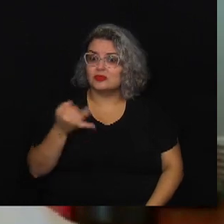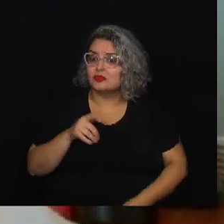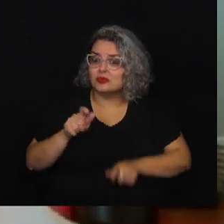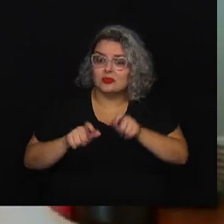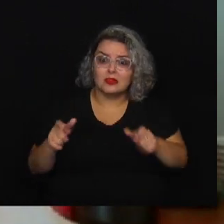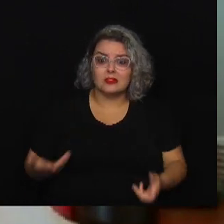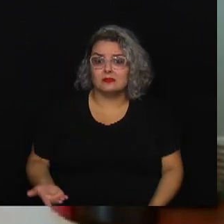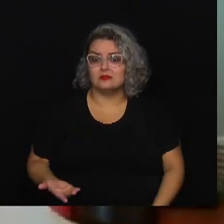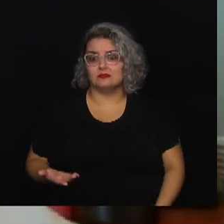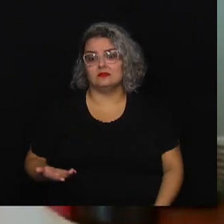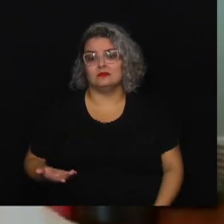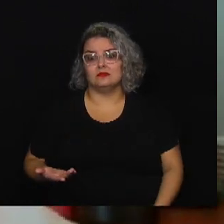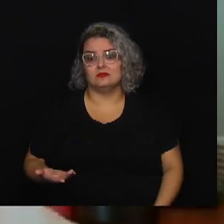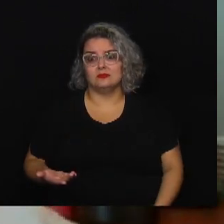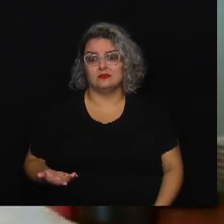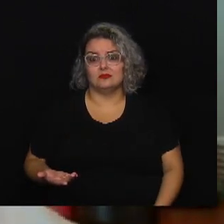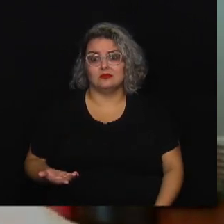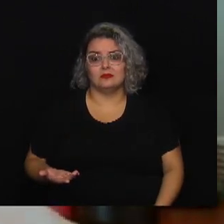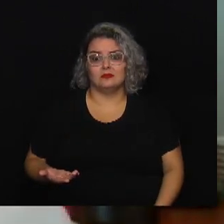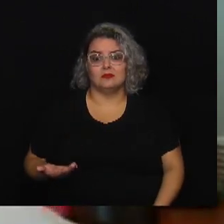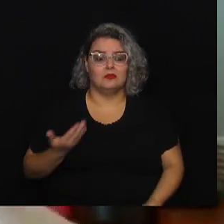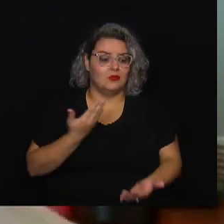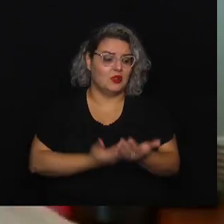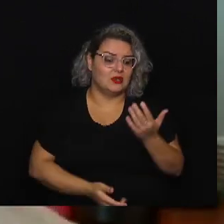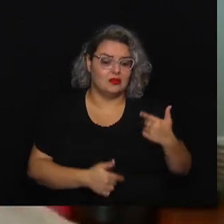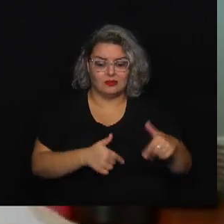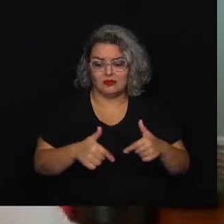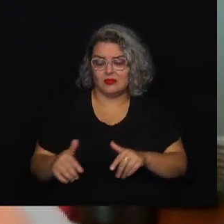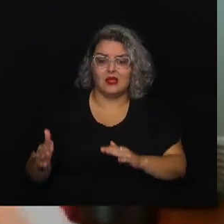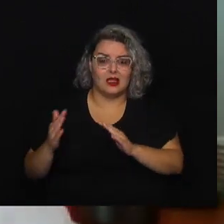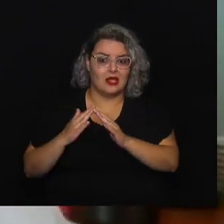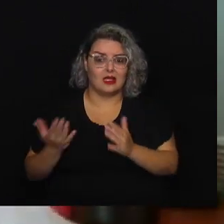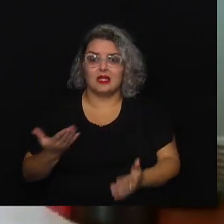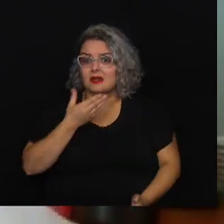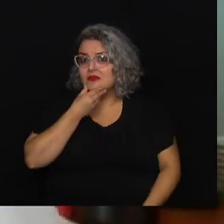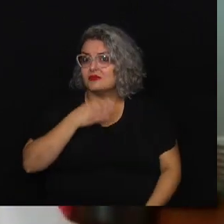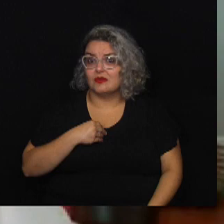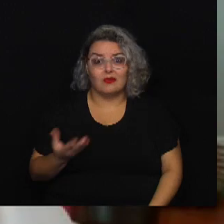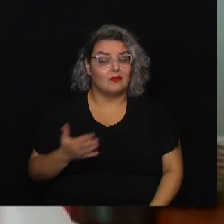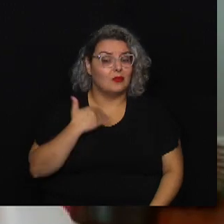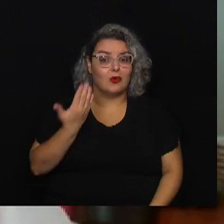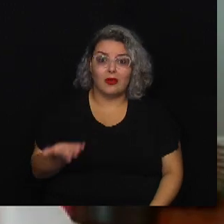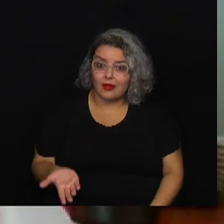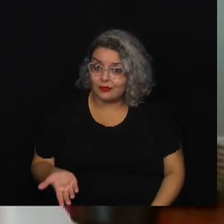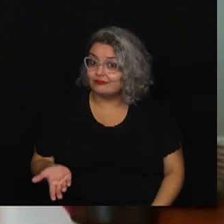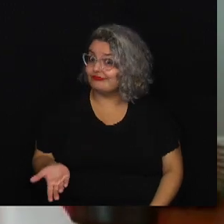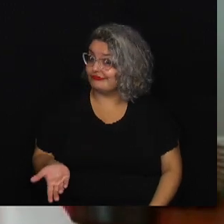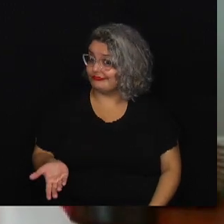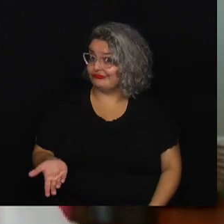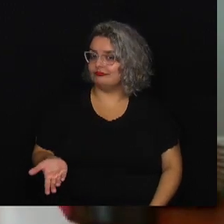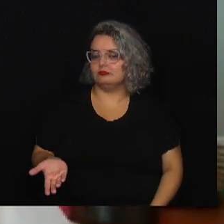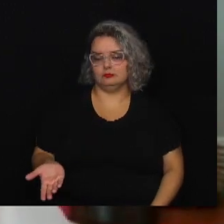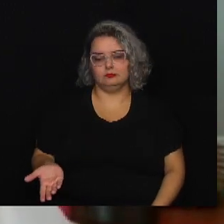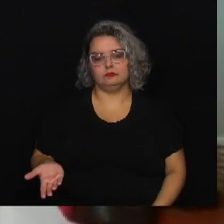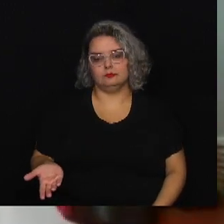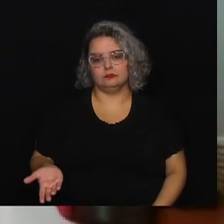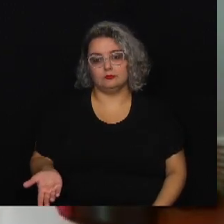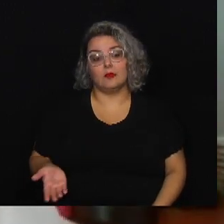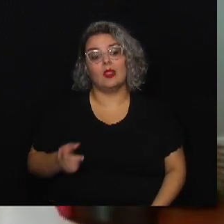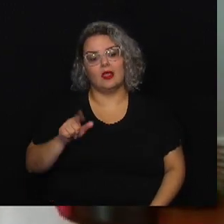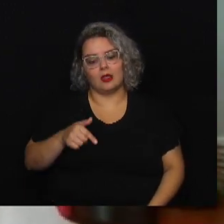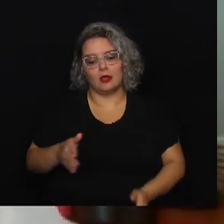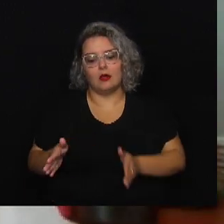perderam o seu trabalho, perderam a sua casa, o filho, enfim, né? Então, é um